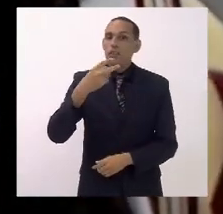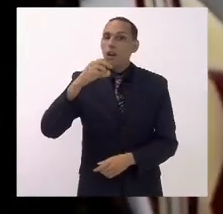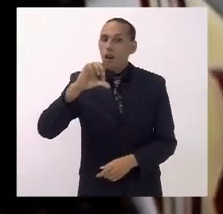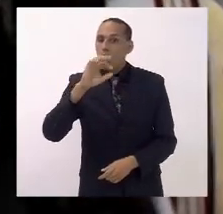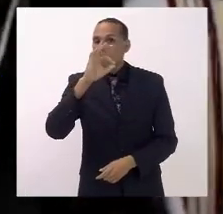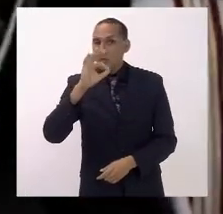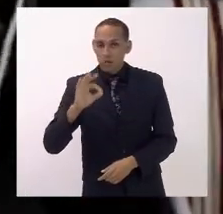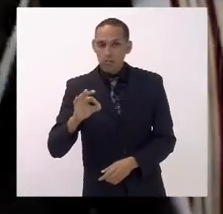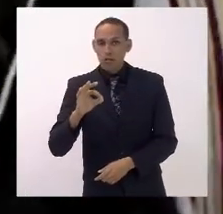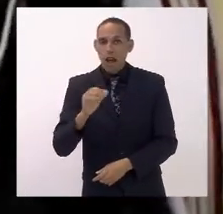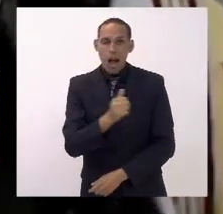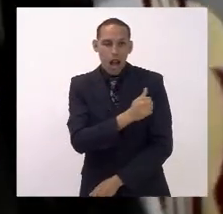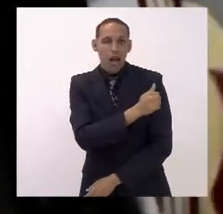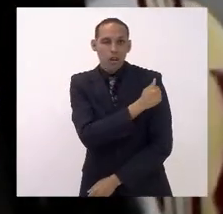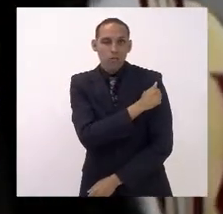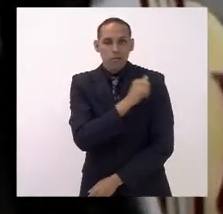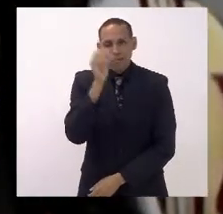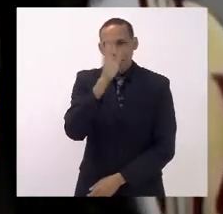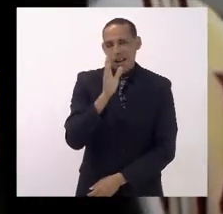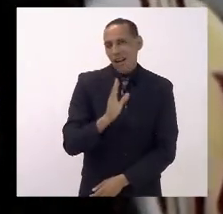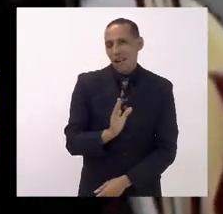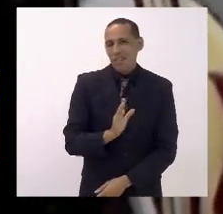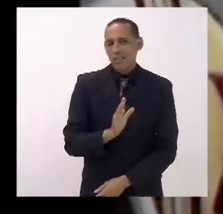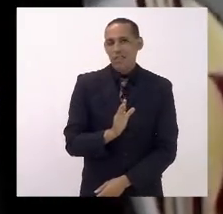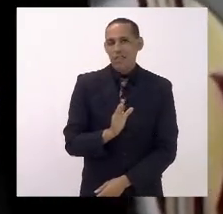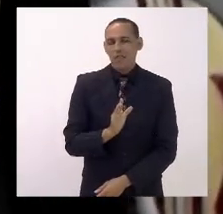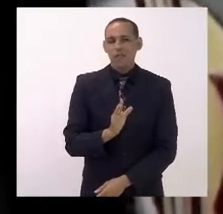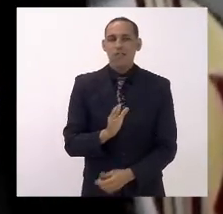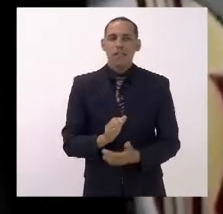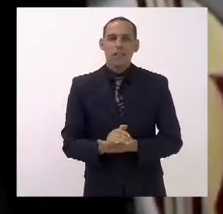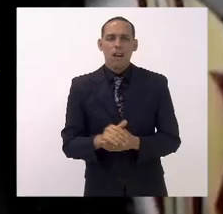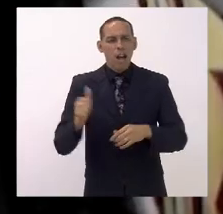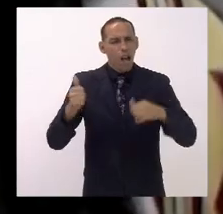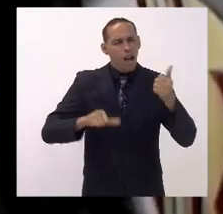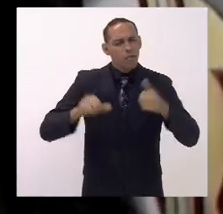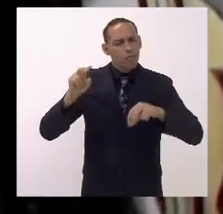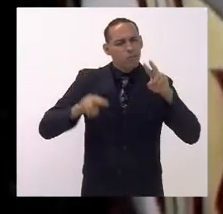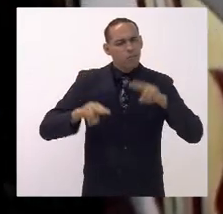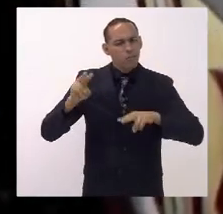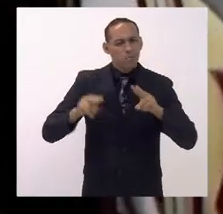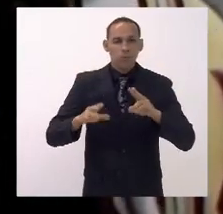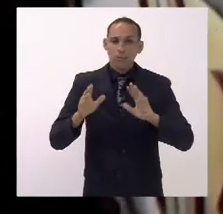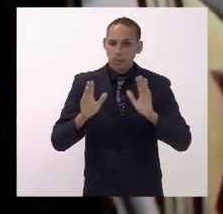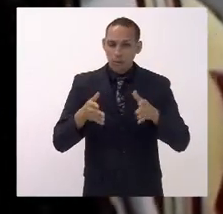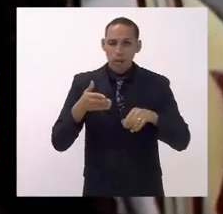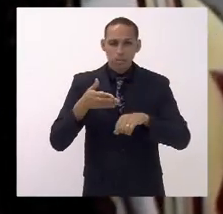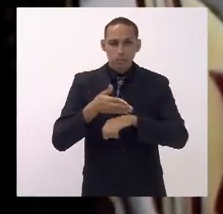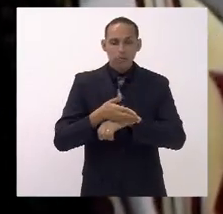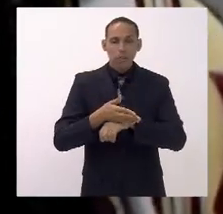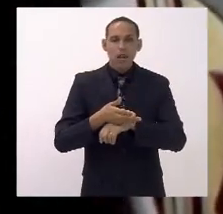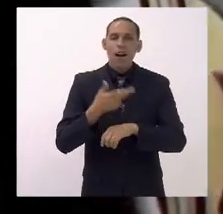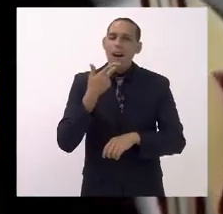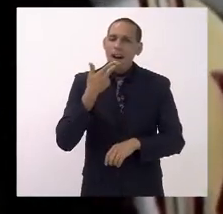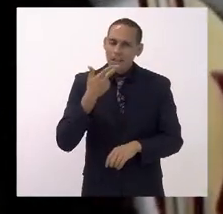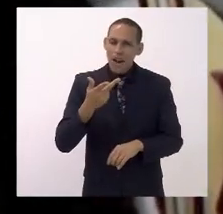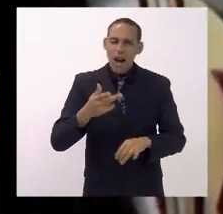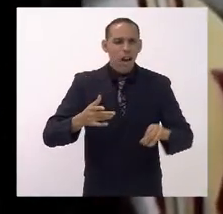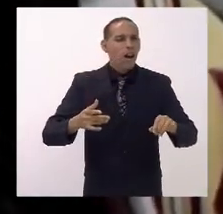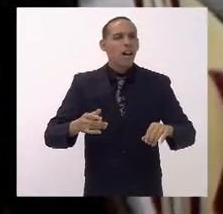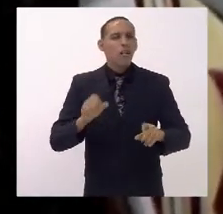dos estudantes brasileiros que participaram dessa avaliação relataram ter